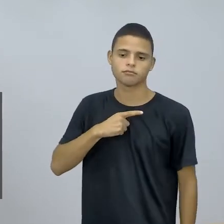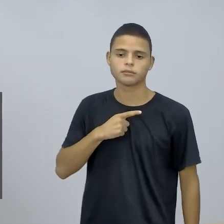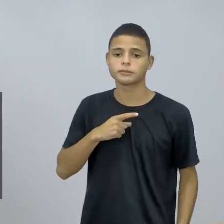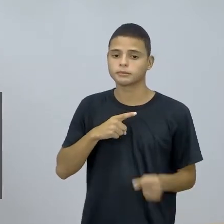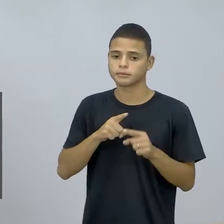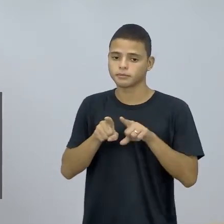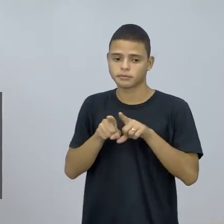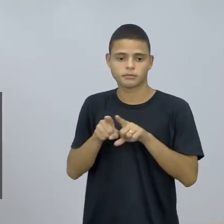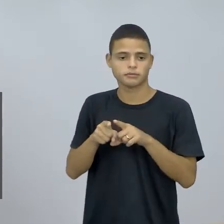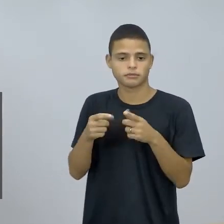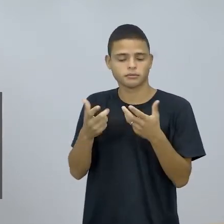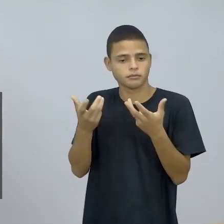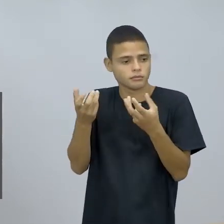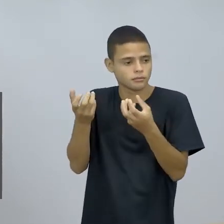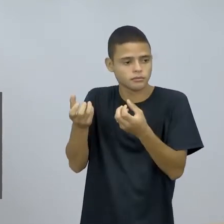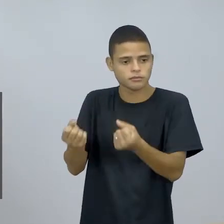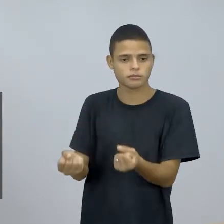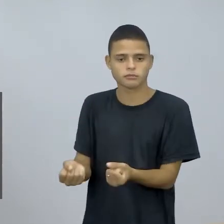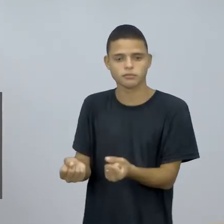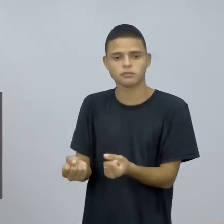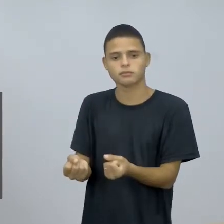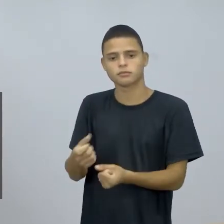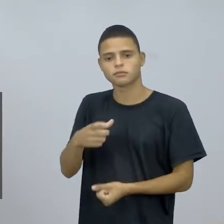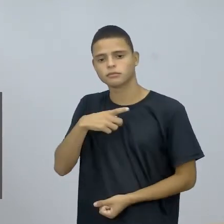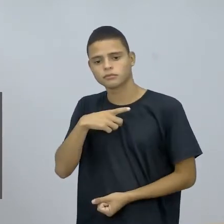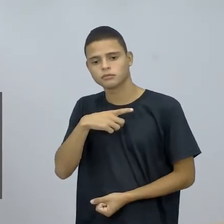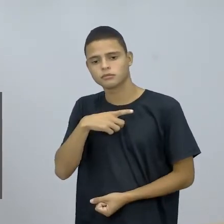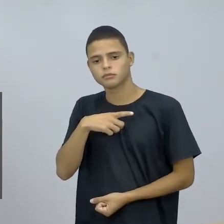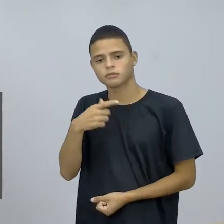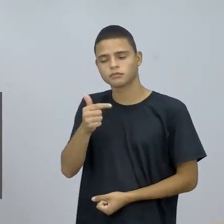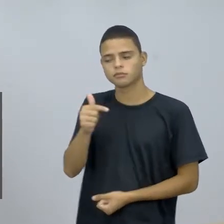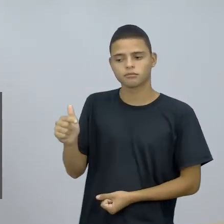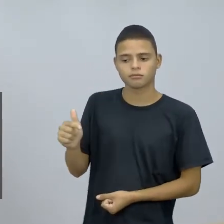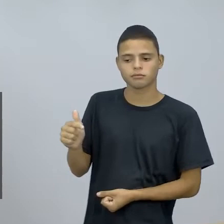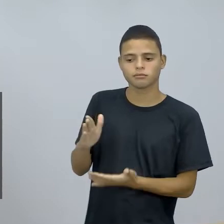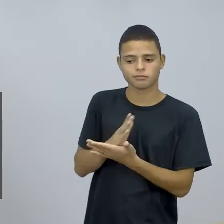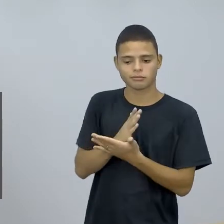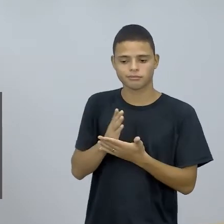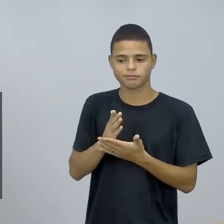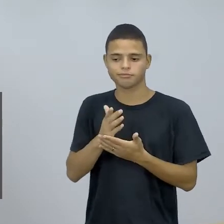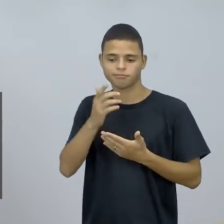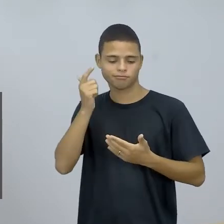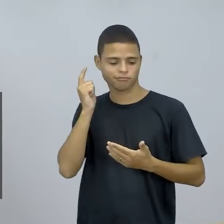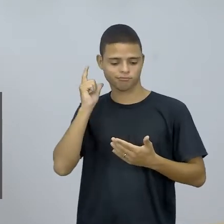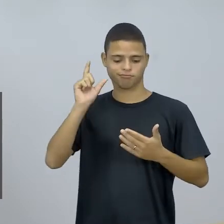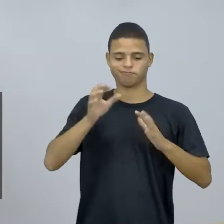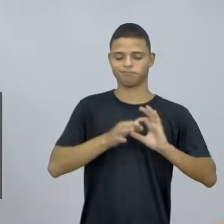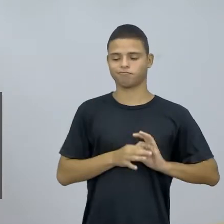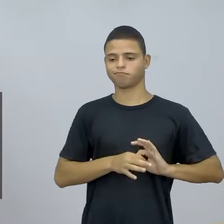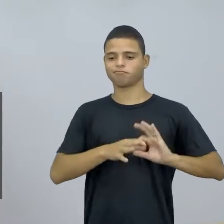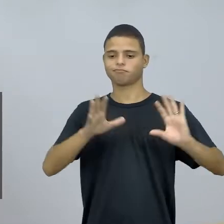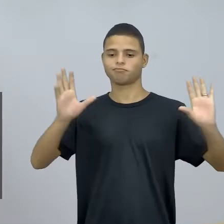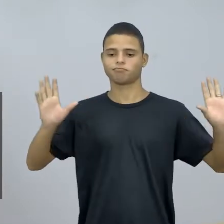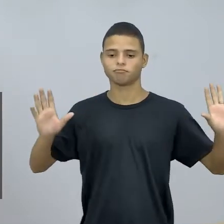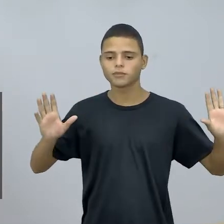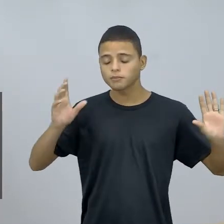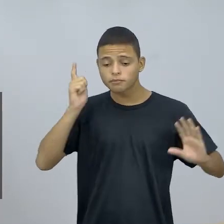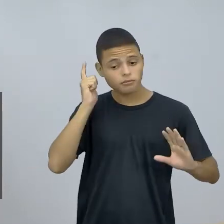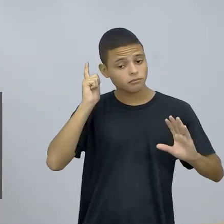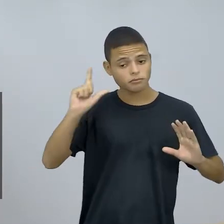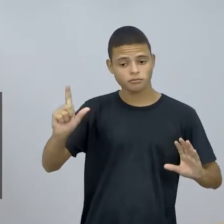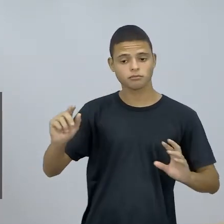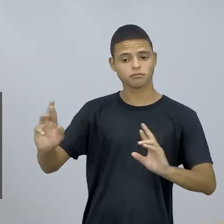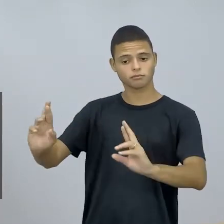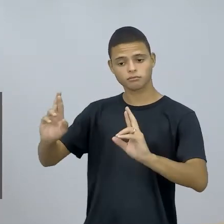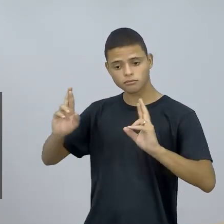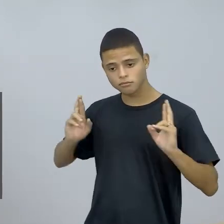aceite onde eu não as tenho, quando eu sou independente, quando eu quero fazer as coisas. Então, que respeite